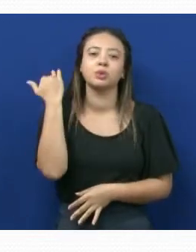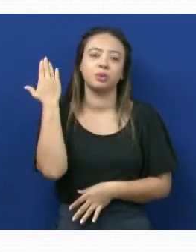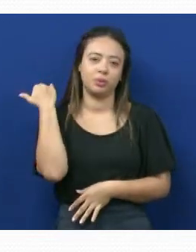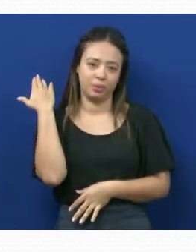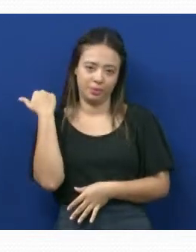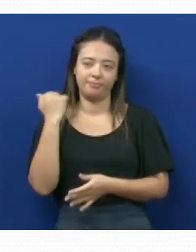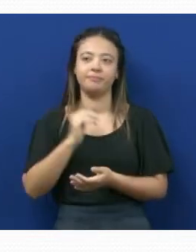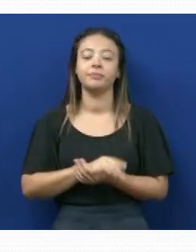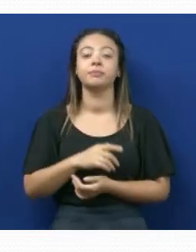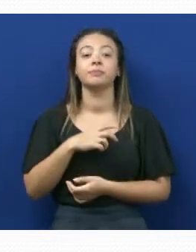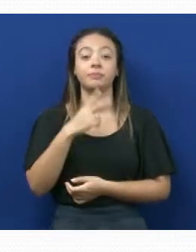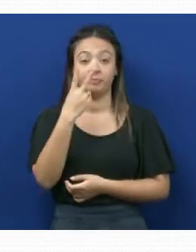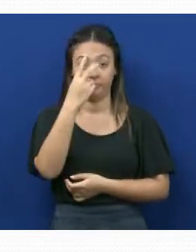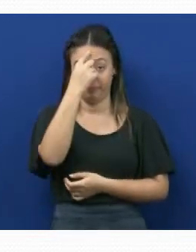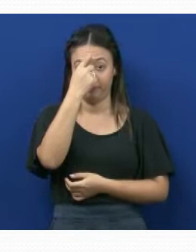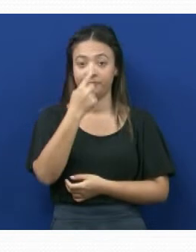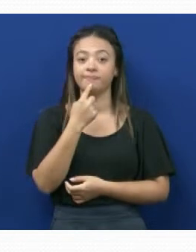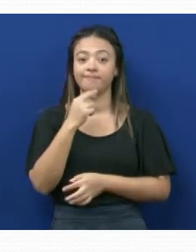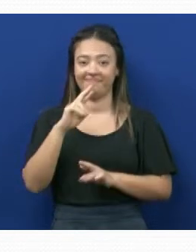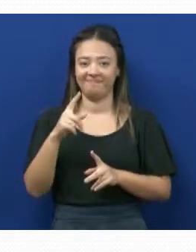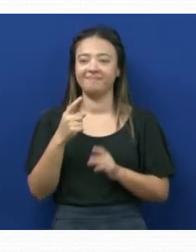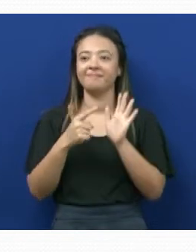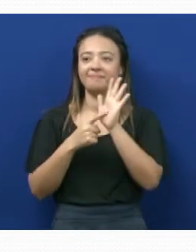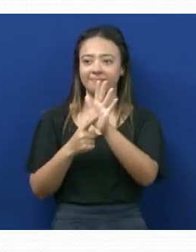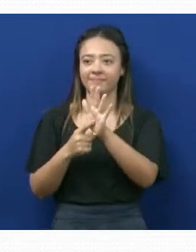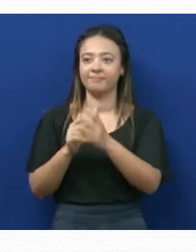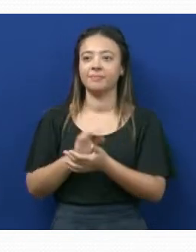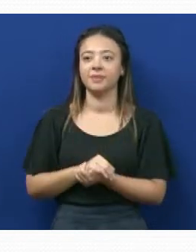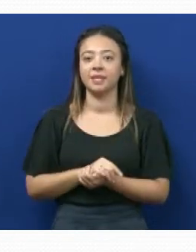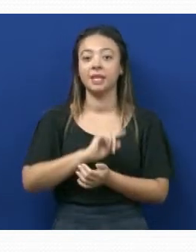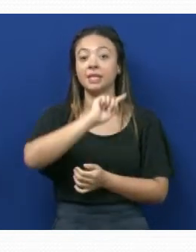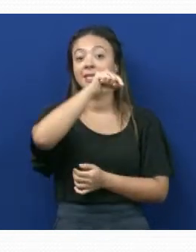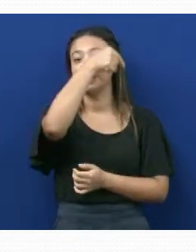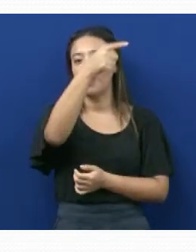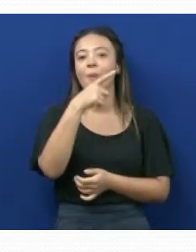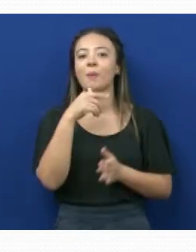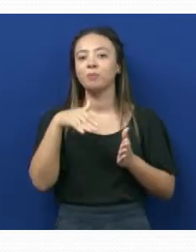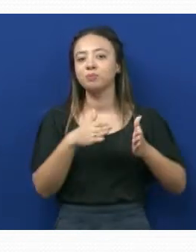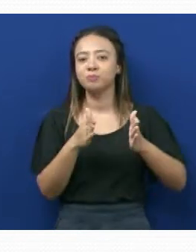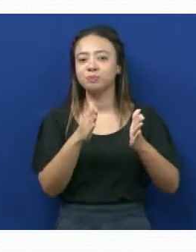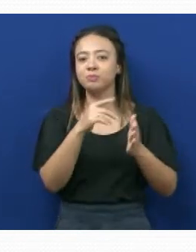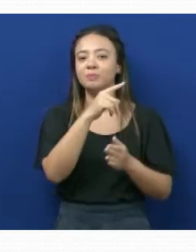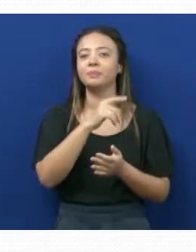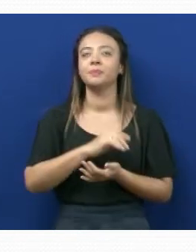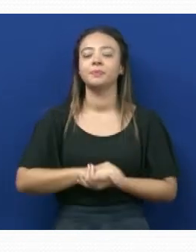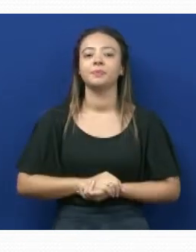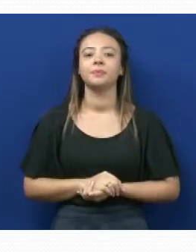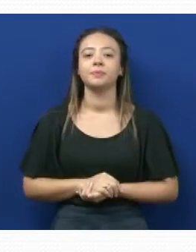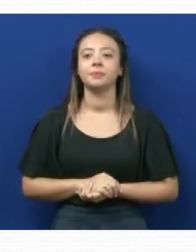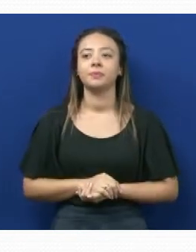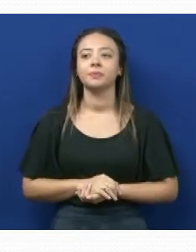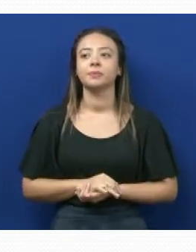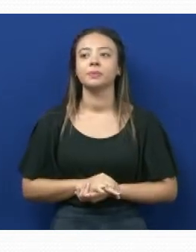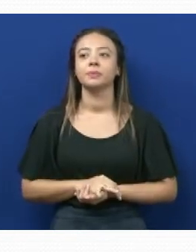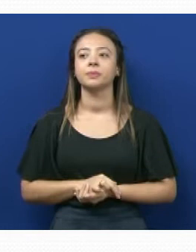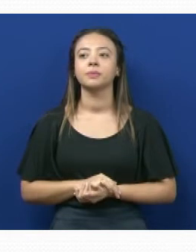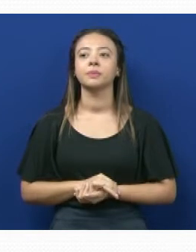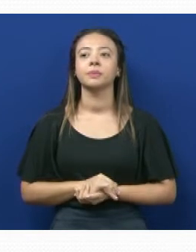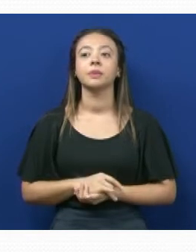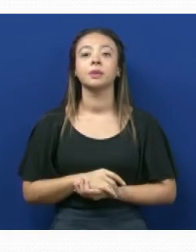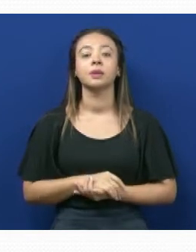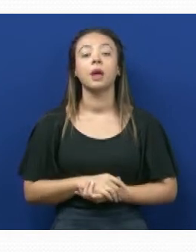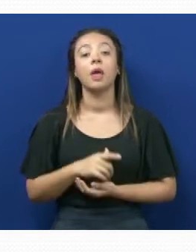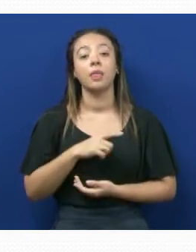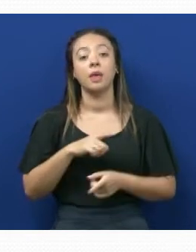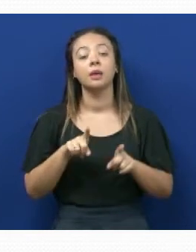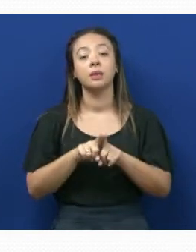2 imagens aqui do 2º distrito, tá? Feito pelo Bob Franco, e temos também da usina de